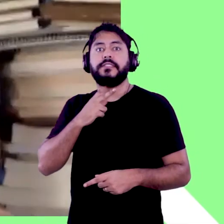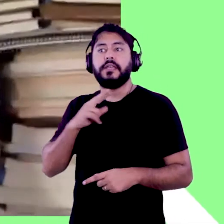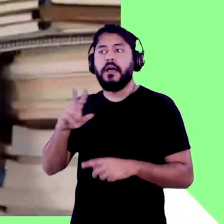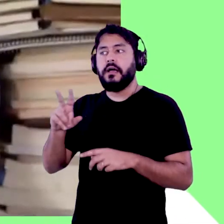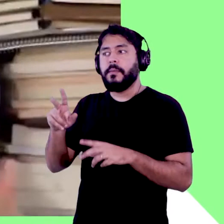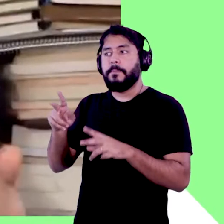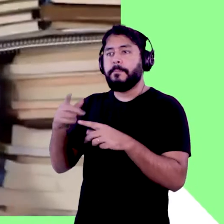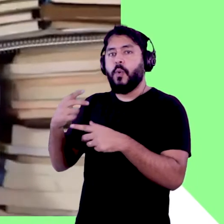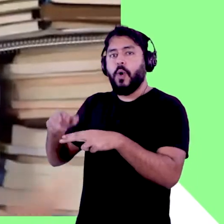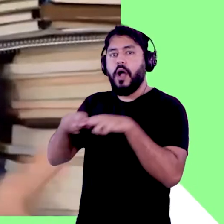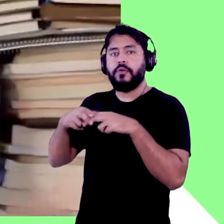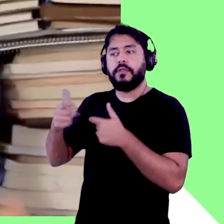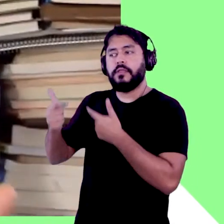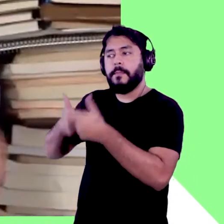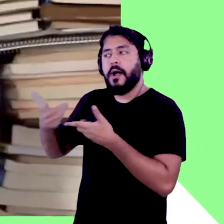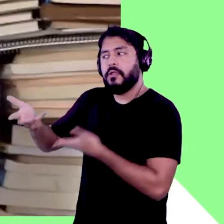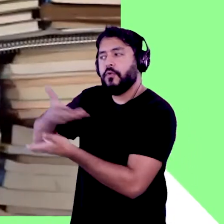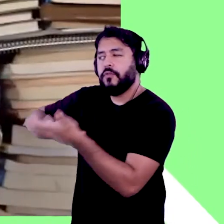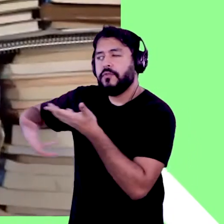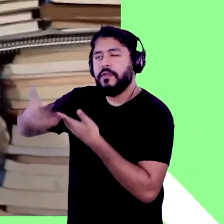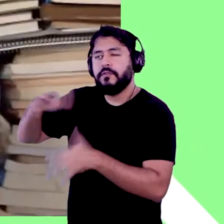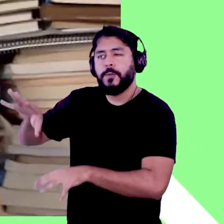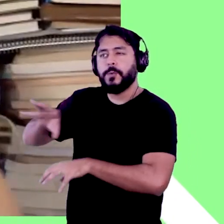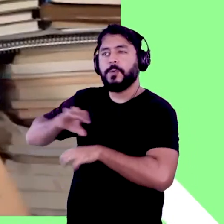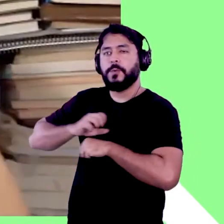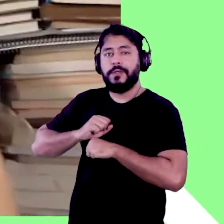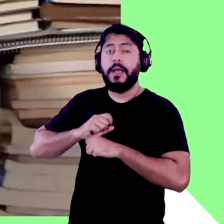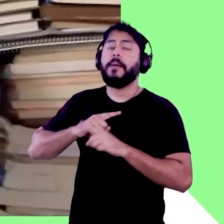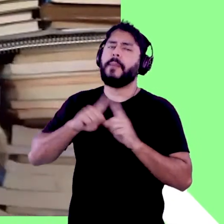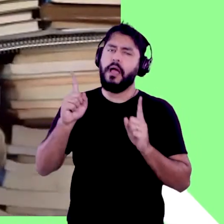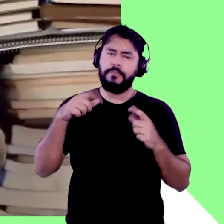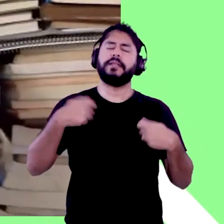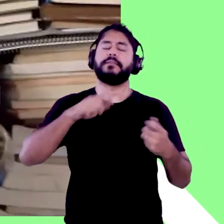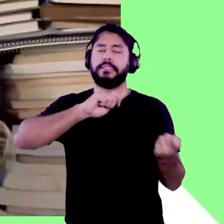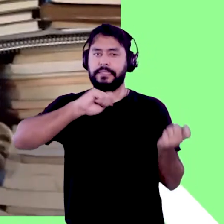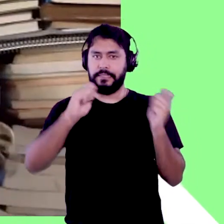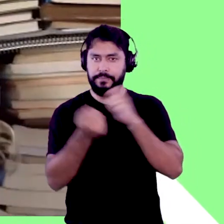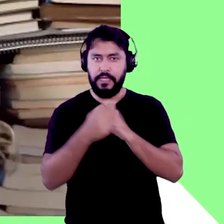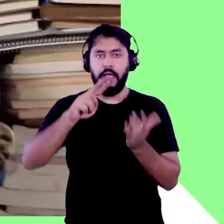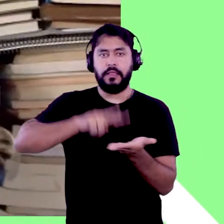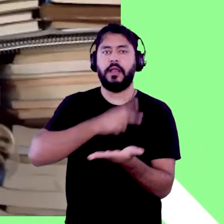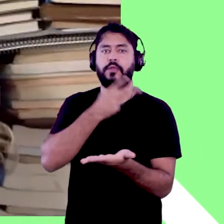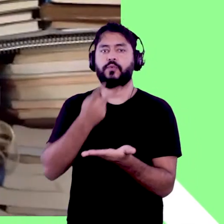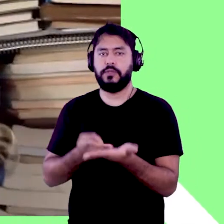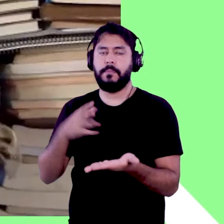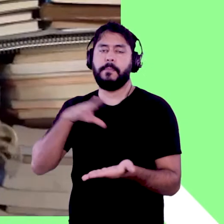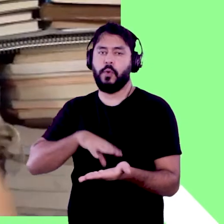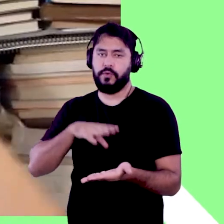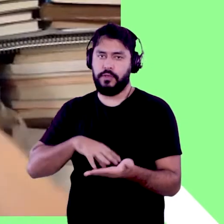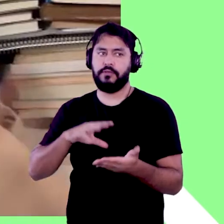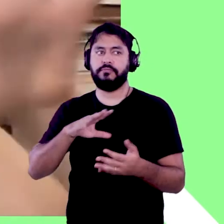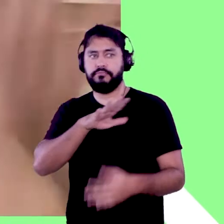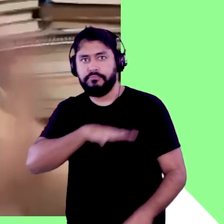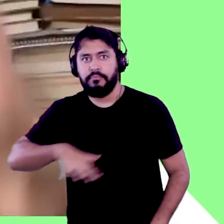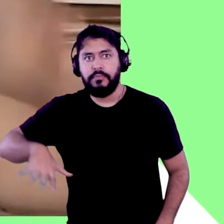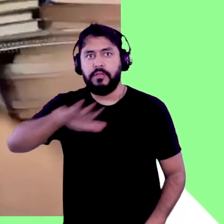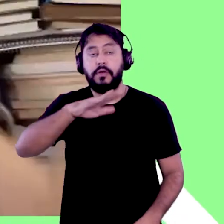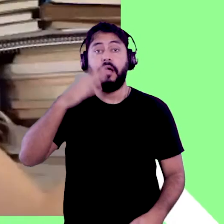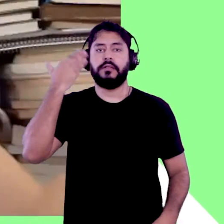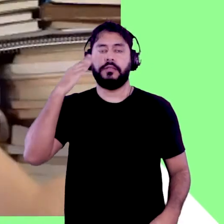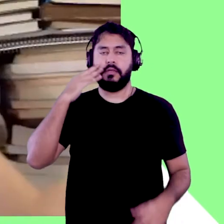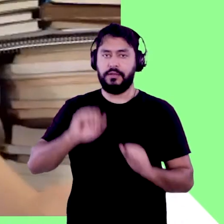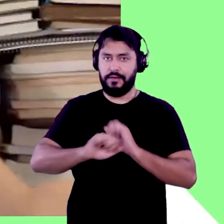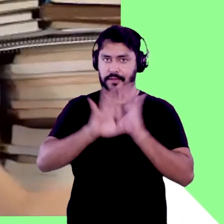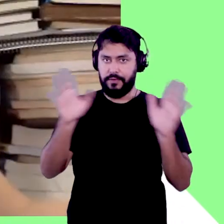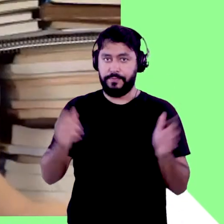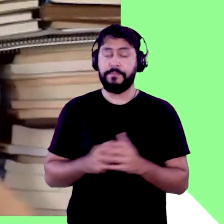forma da gente tornar a comunicação mais acessível. Então, é a gente traduzir as coisas para o português conforme o nosso público. Mas, assim, encerrando essa